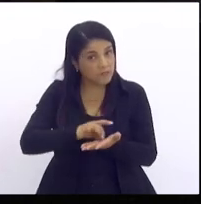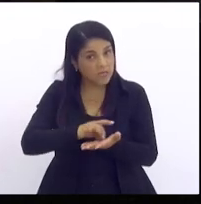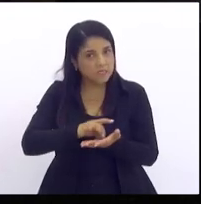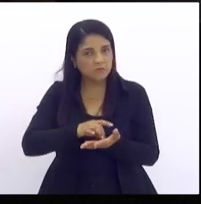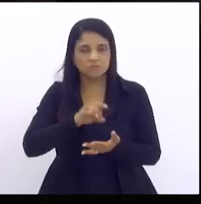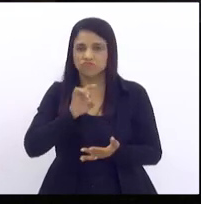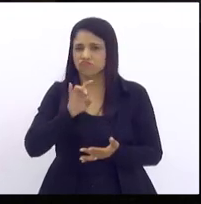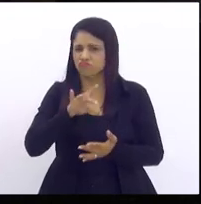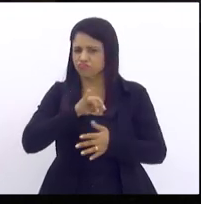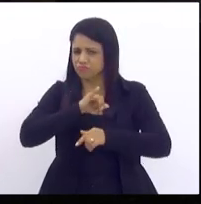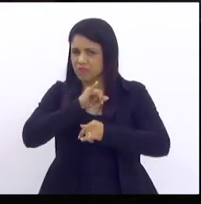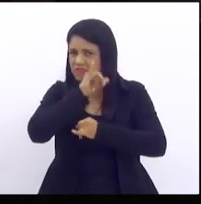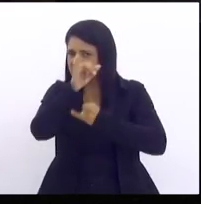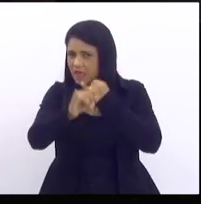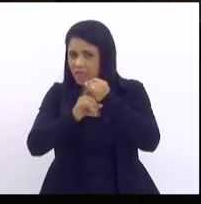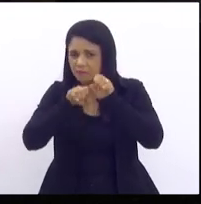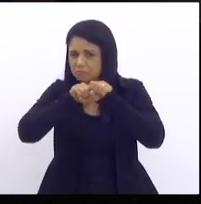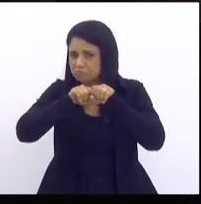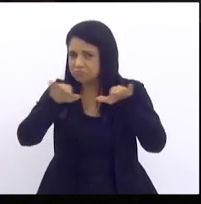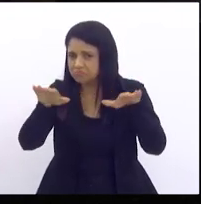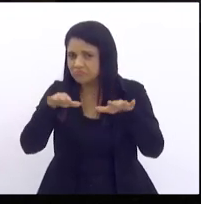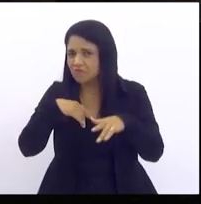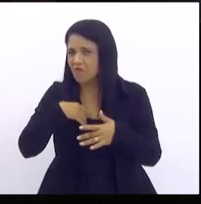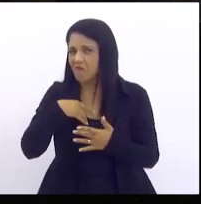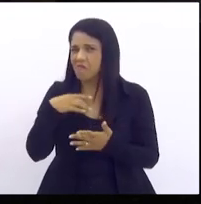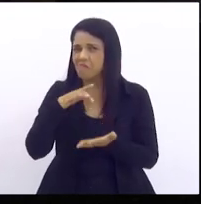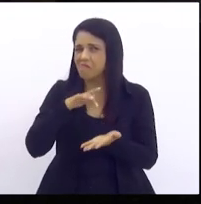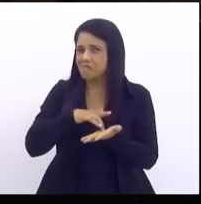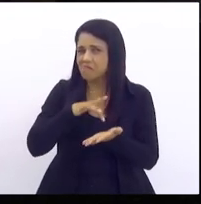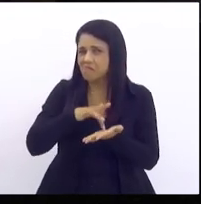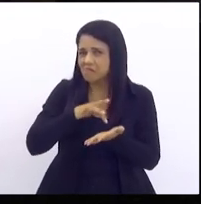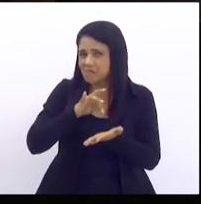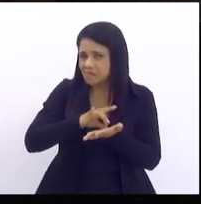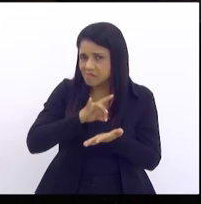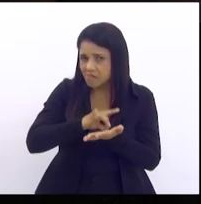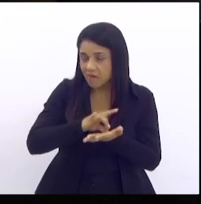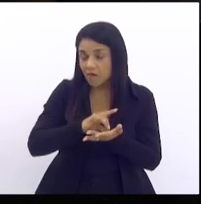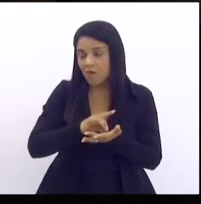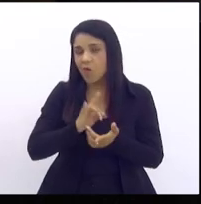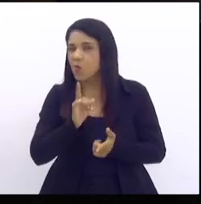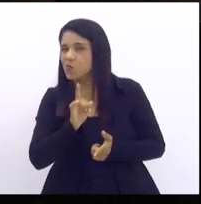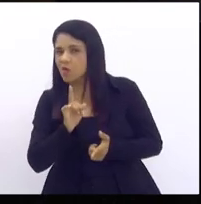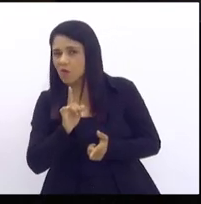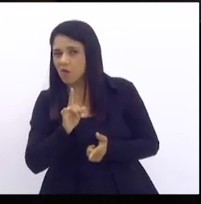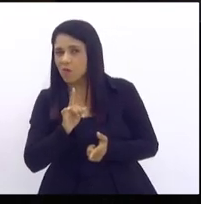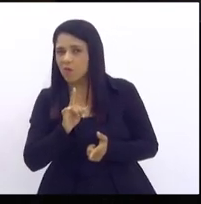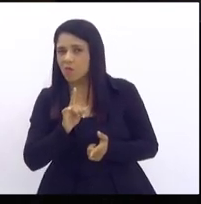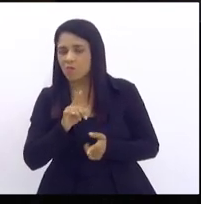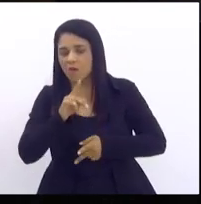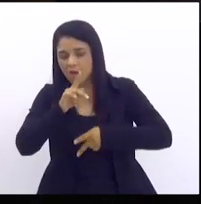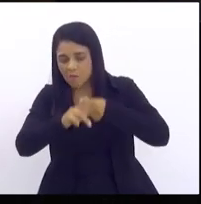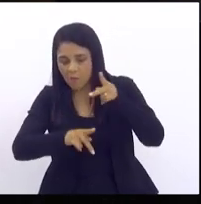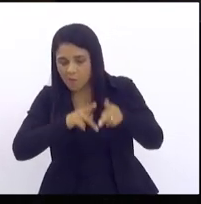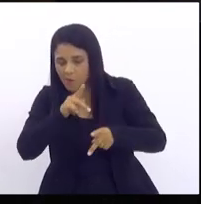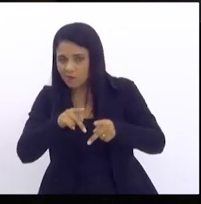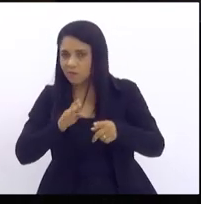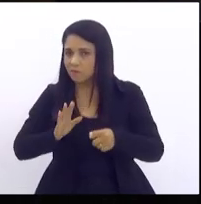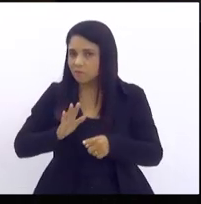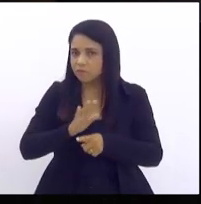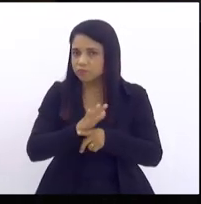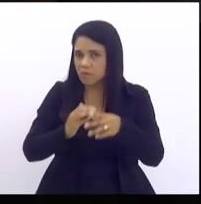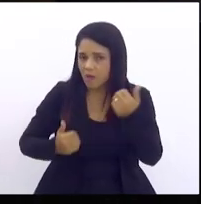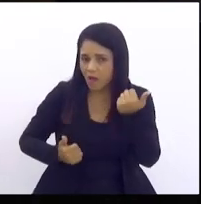fala que não dê os desdobramentos devidos para atender a demanda da população fluminense,